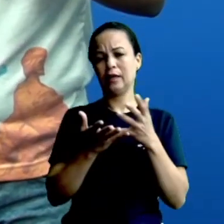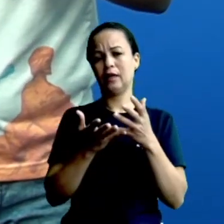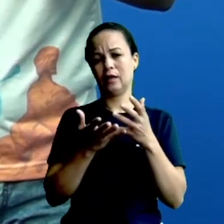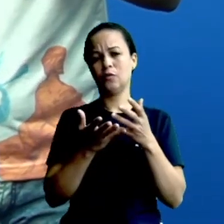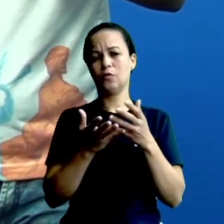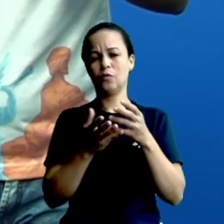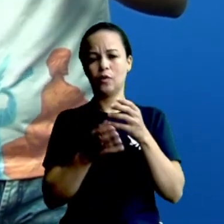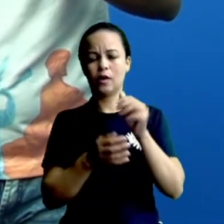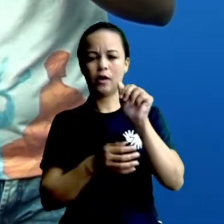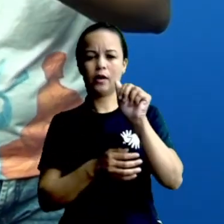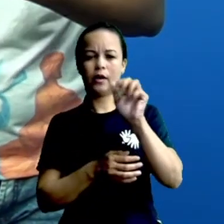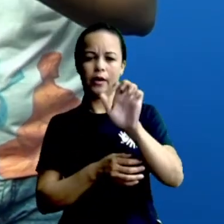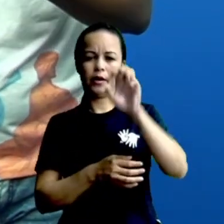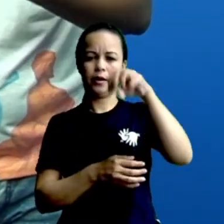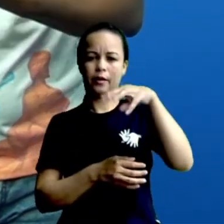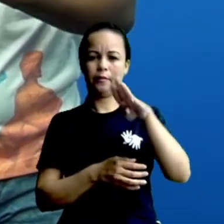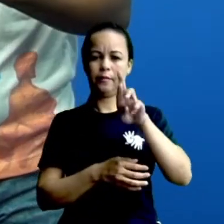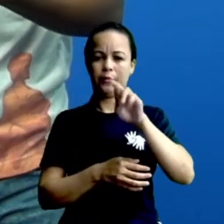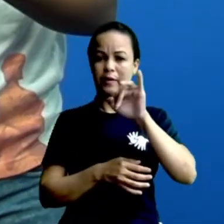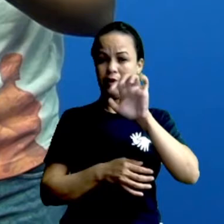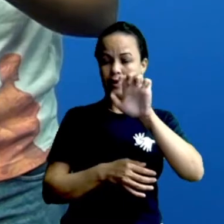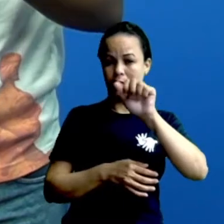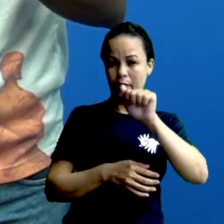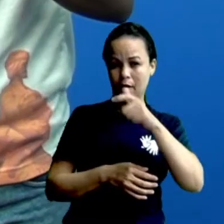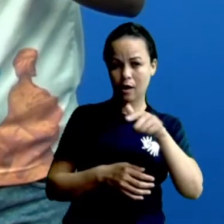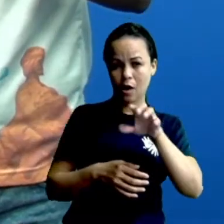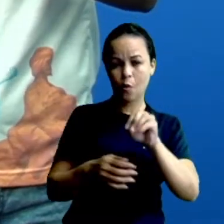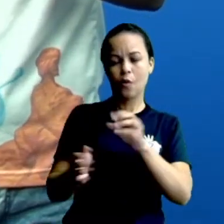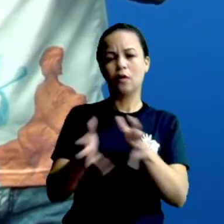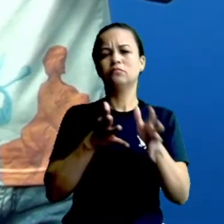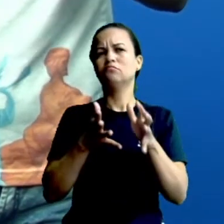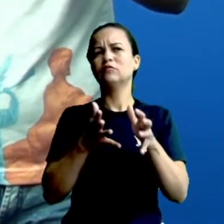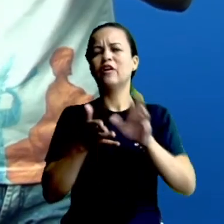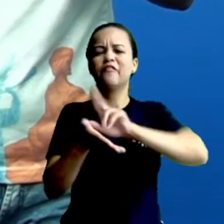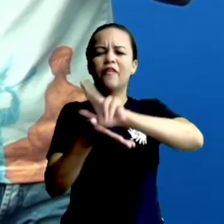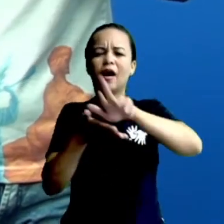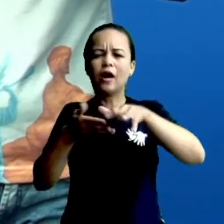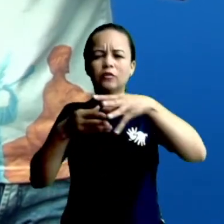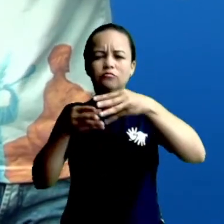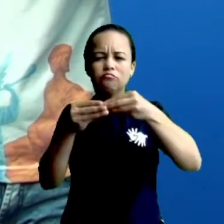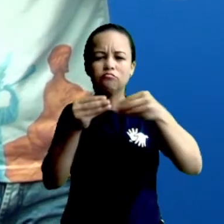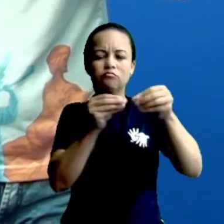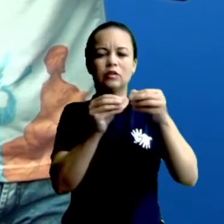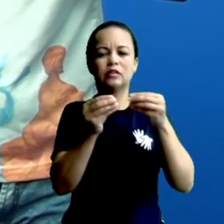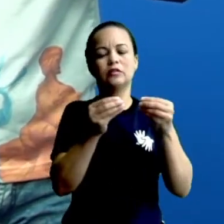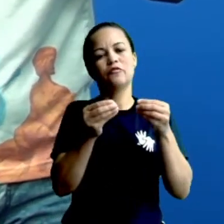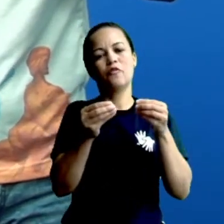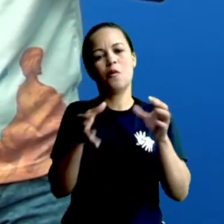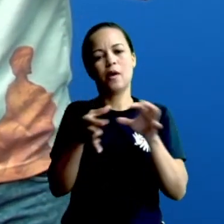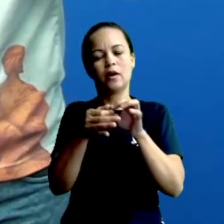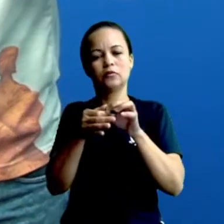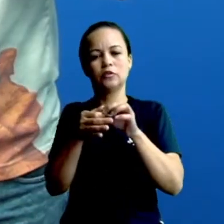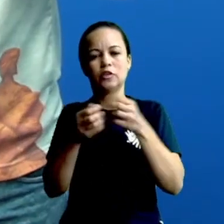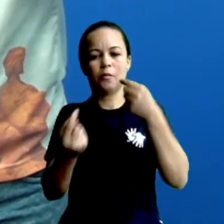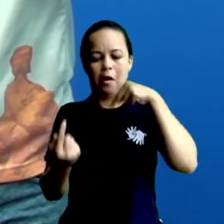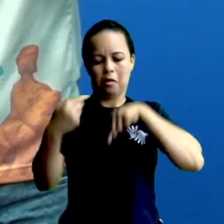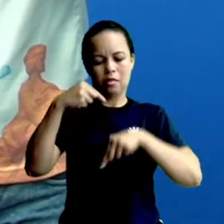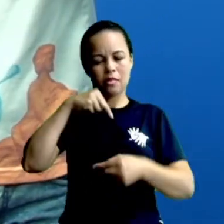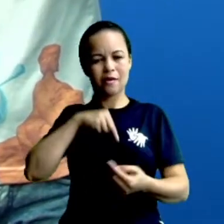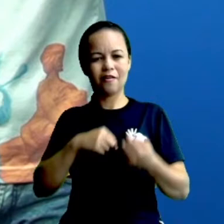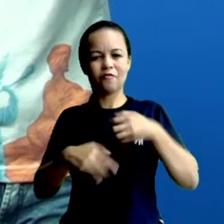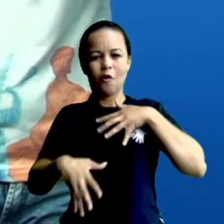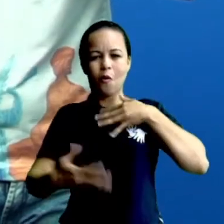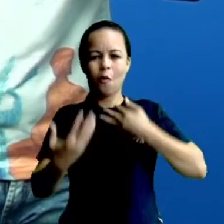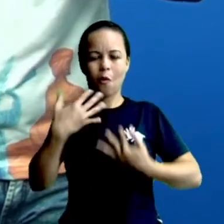embrião compartimentado em diversos tecidos, em diversas partes que formarão o sistema nervoso, formarão